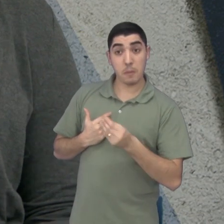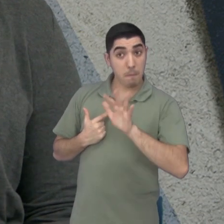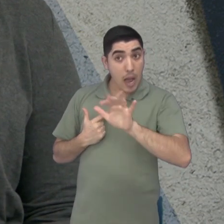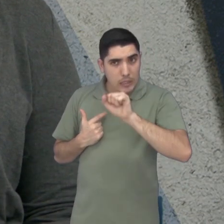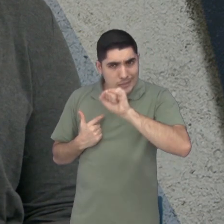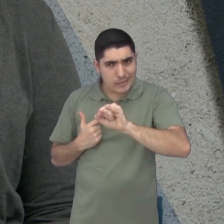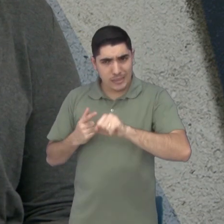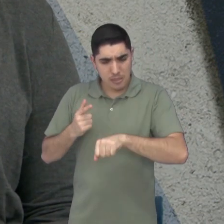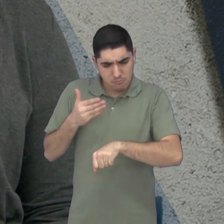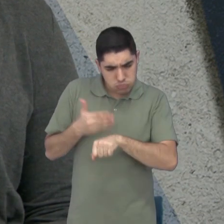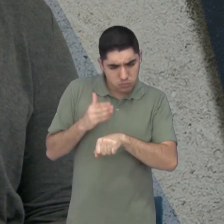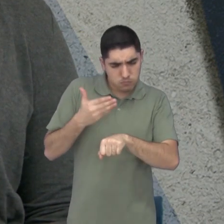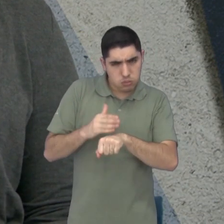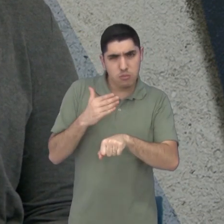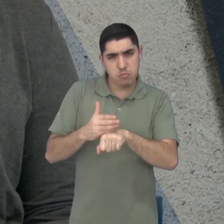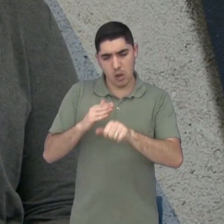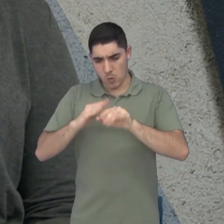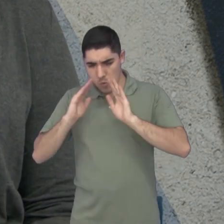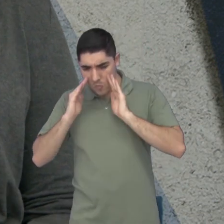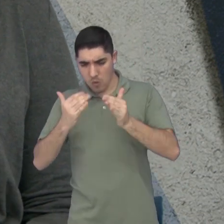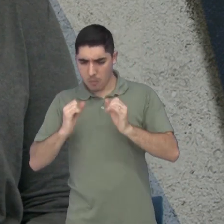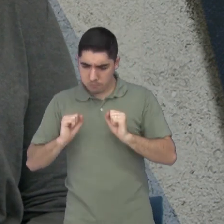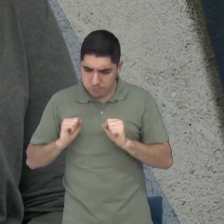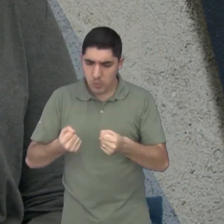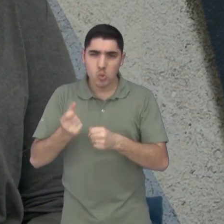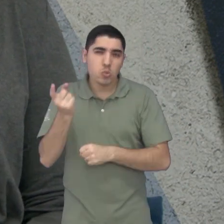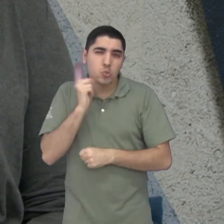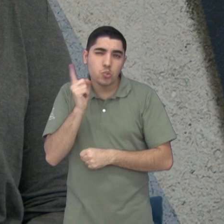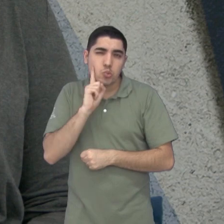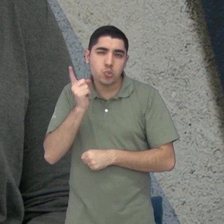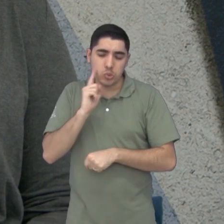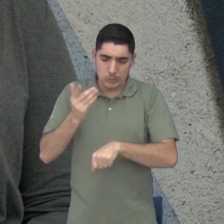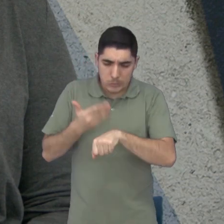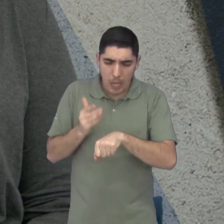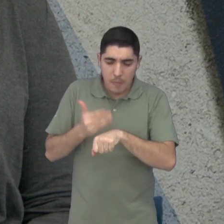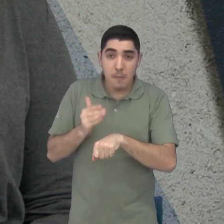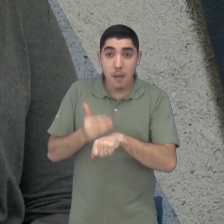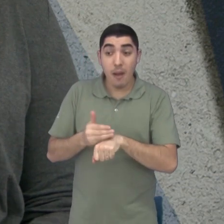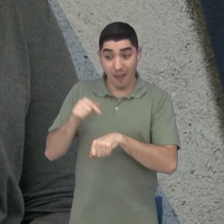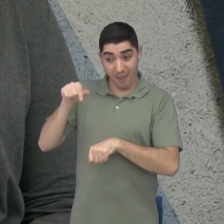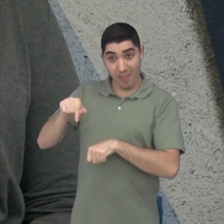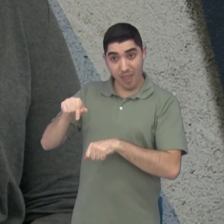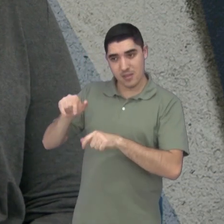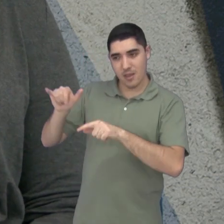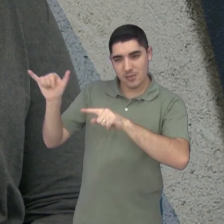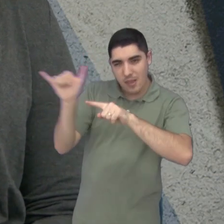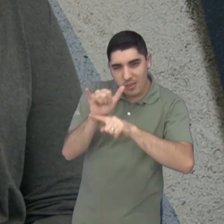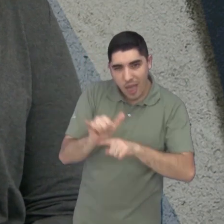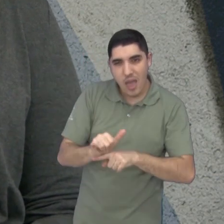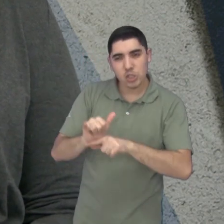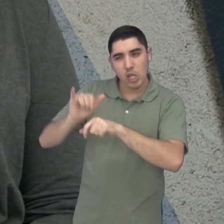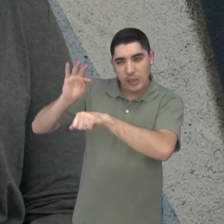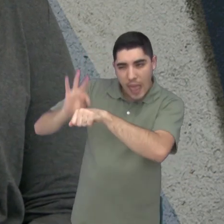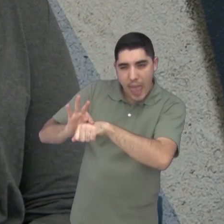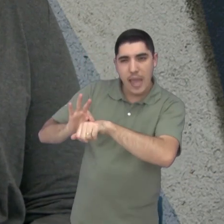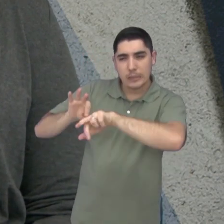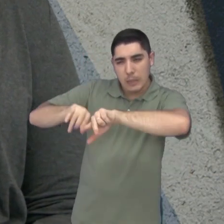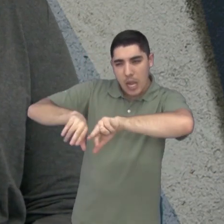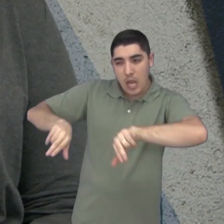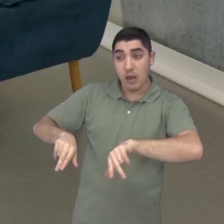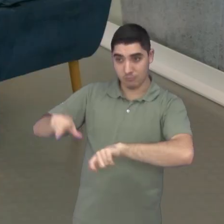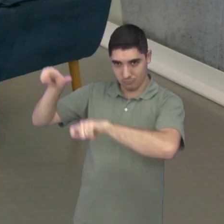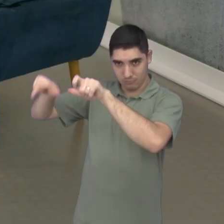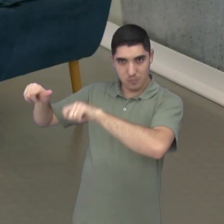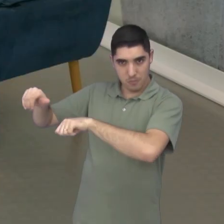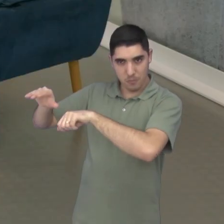você praticar, se você for atrás, se você correr atrás, praticar todo dia e pegar essa técnica, essas técnicas que, né,